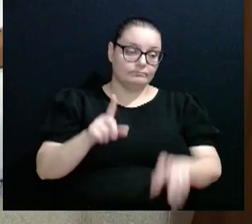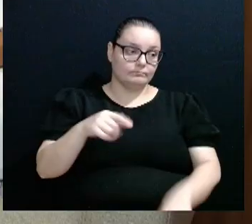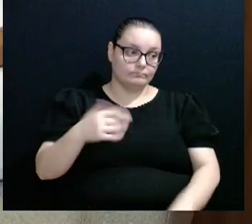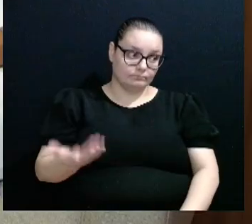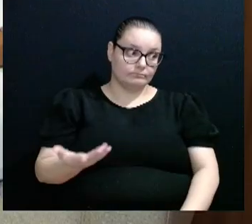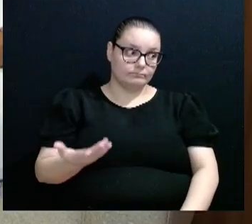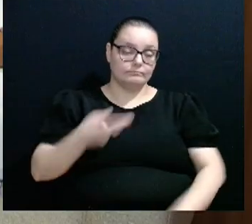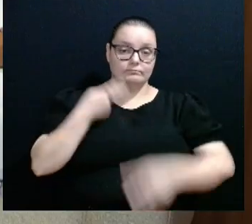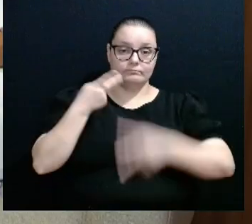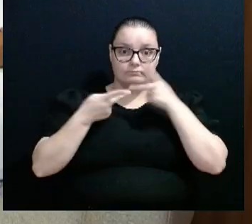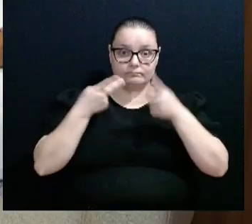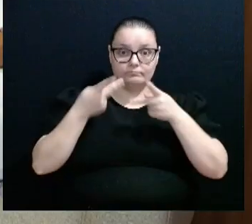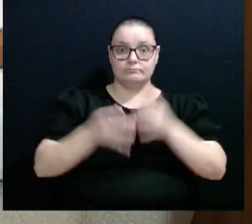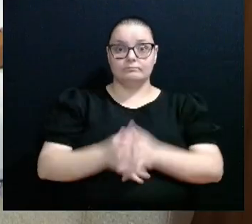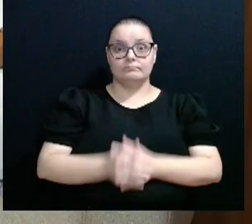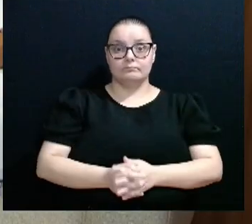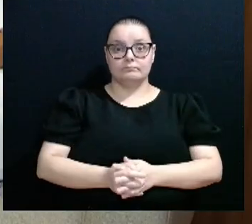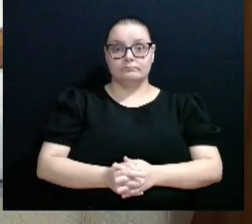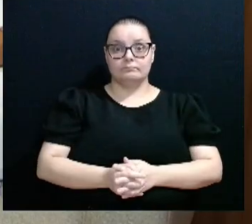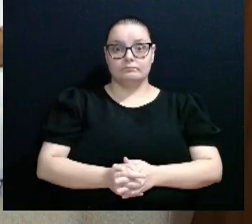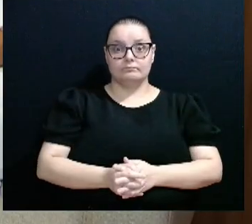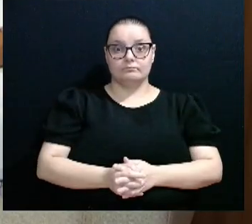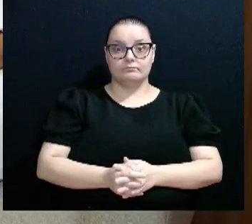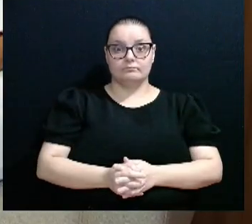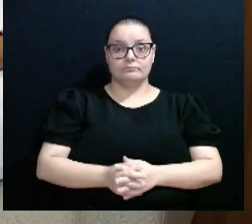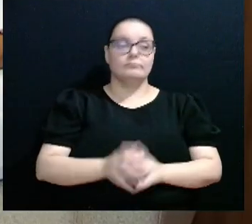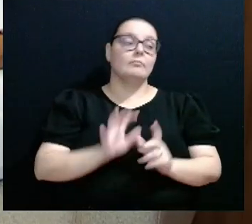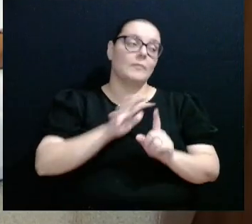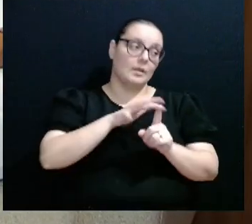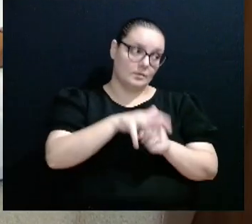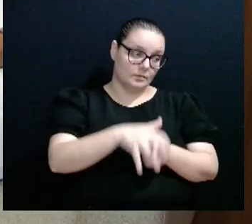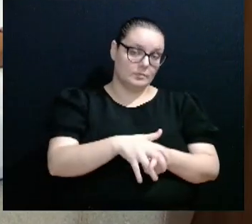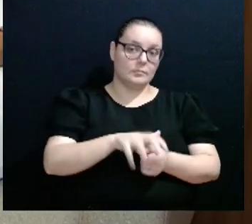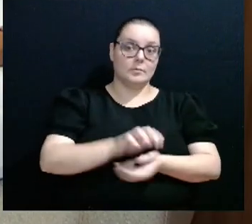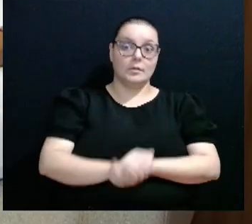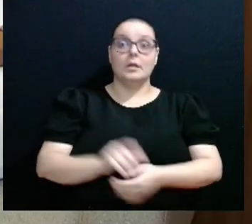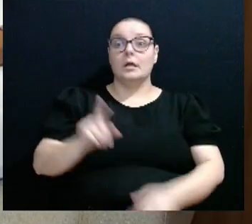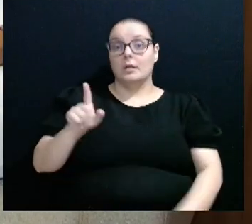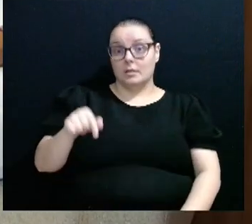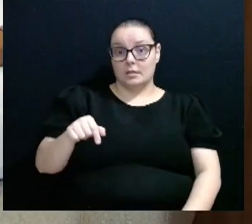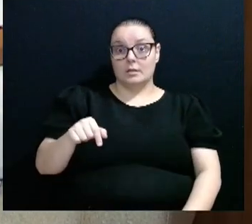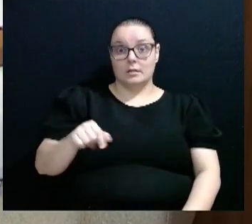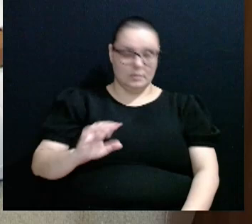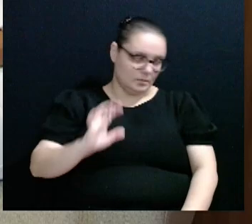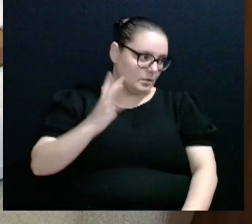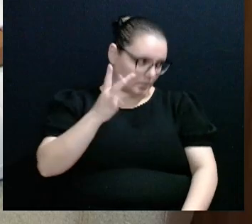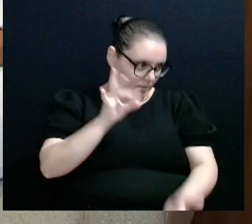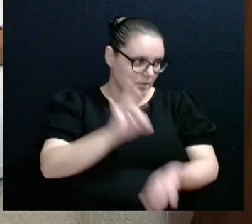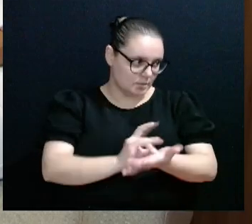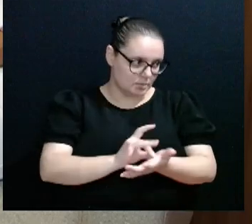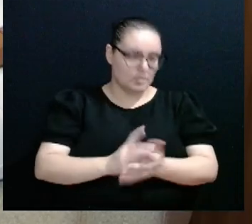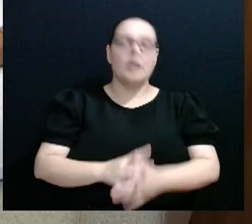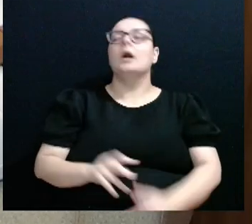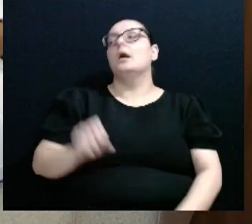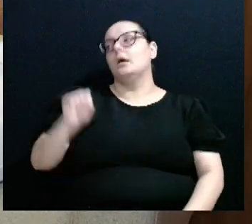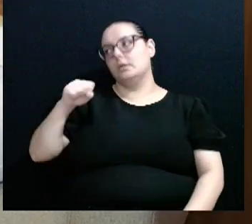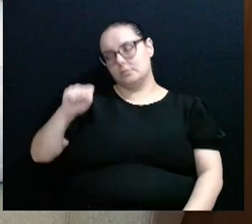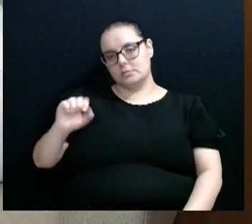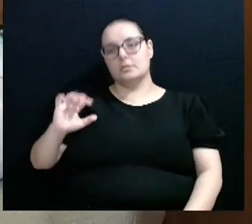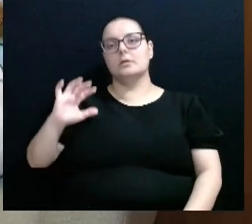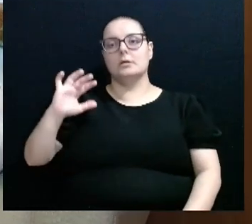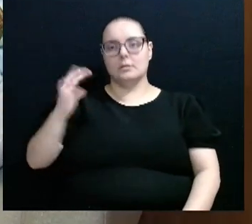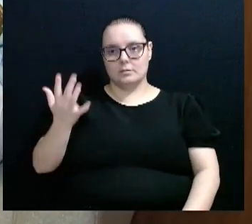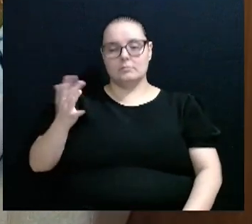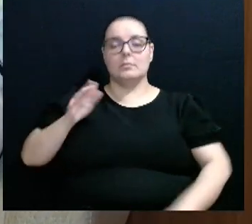tudo mais, é a questão do bullying, né? O Isso bullying, acontece mesmo. ele acontece. Muitas vezes ele acontece